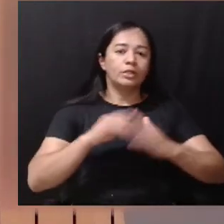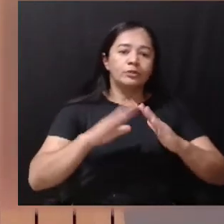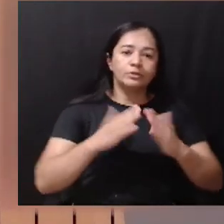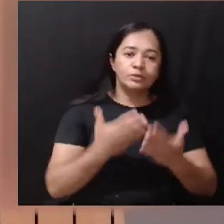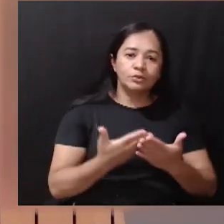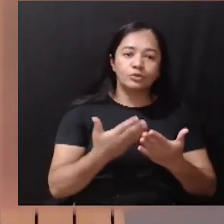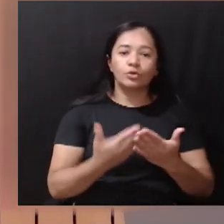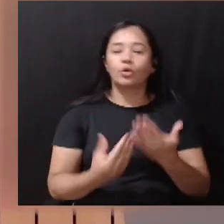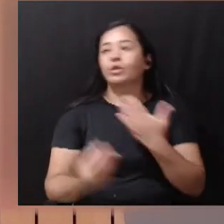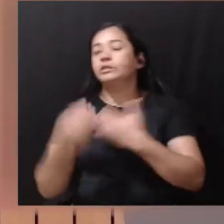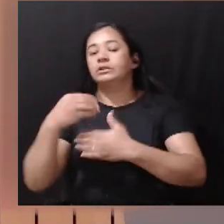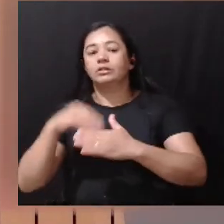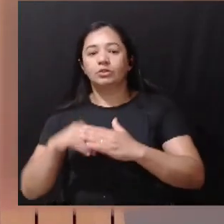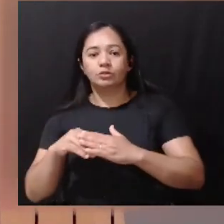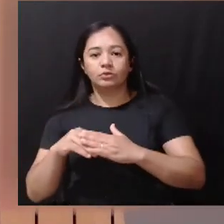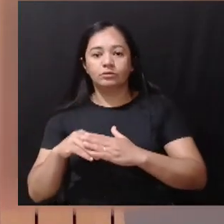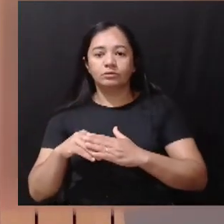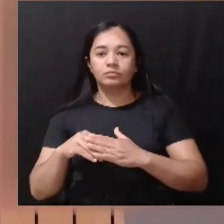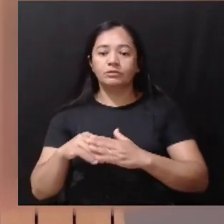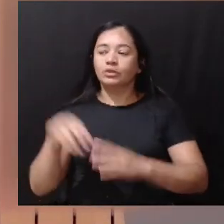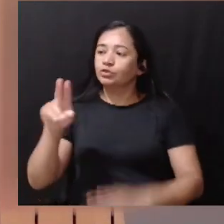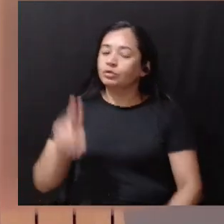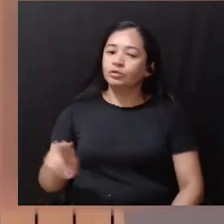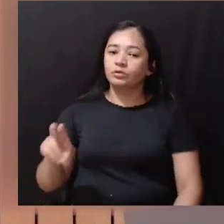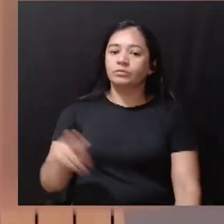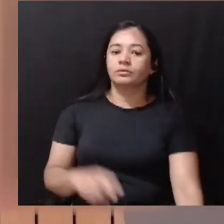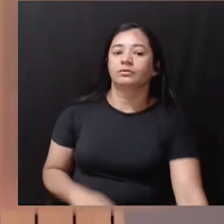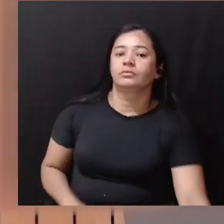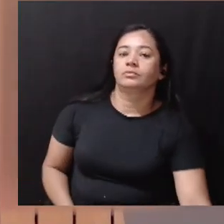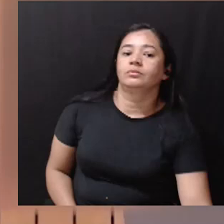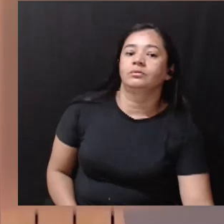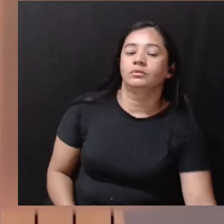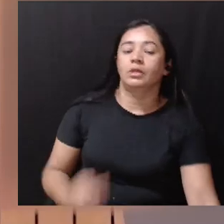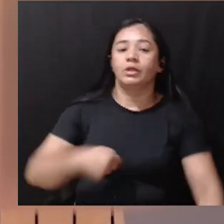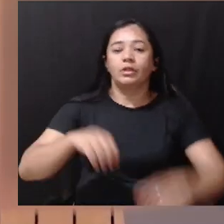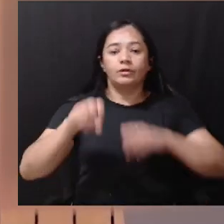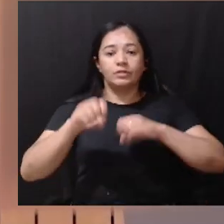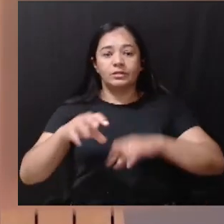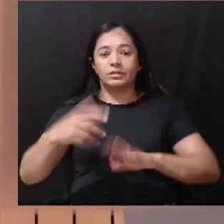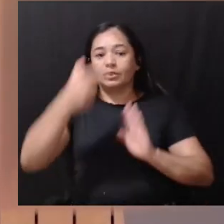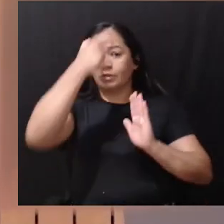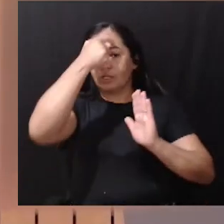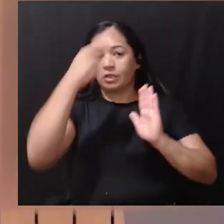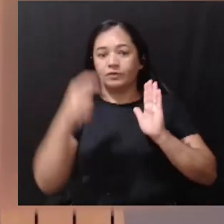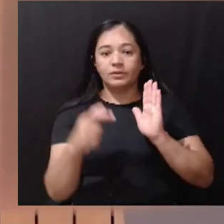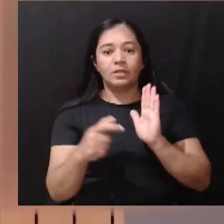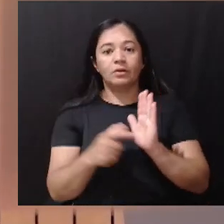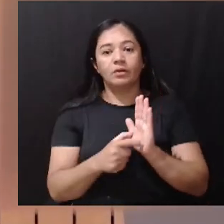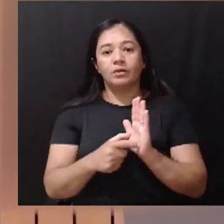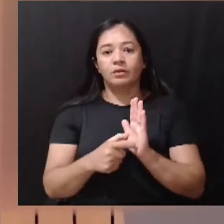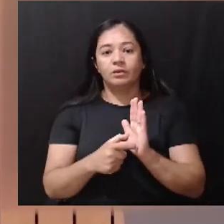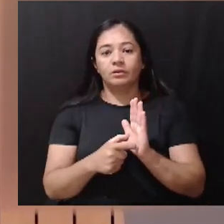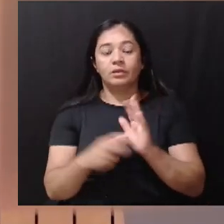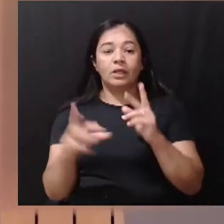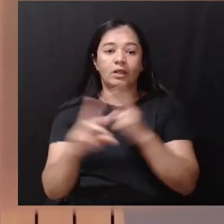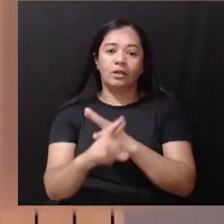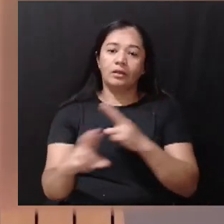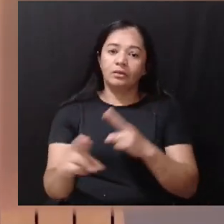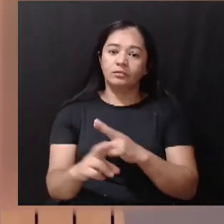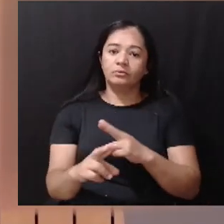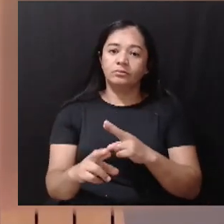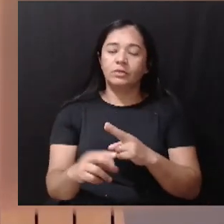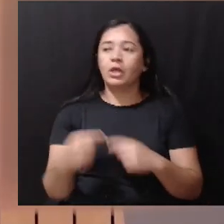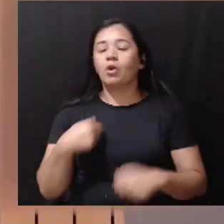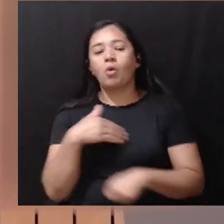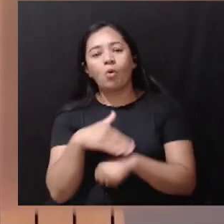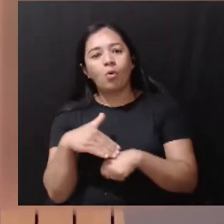dentro, né, da própria universidade. Então, eu lecionando a disciplina de inteligência, né, artificial relacionada, estava discutindo, né, uma